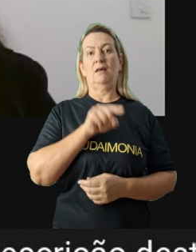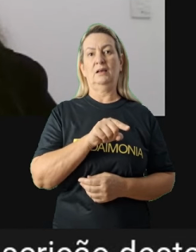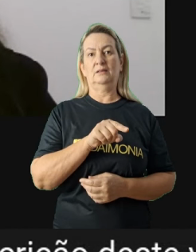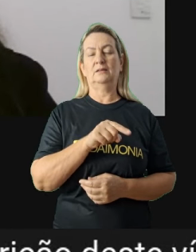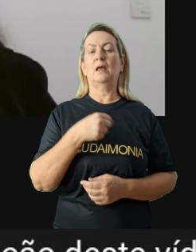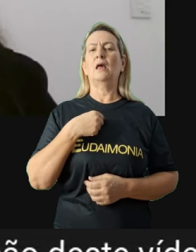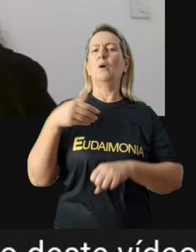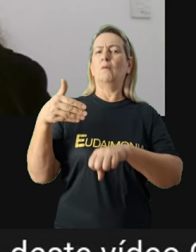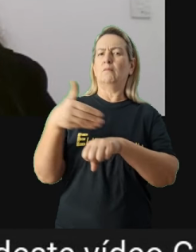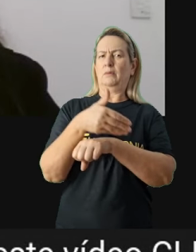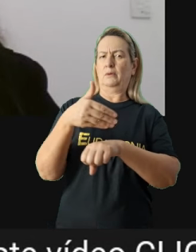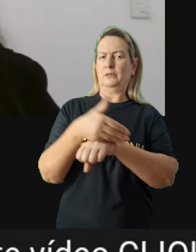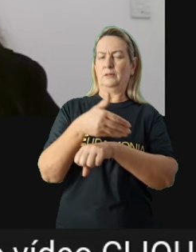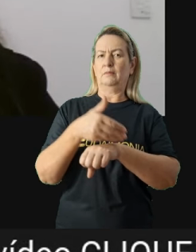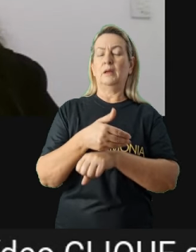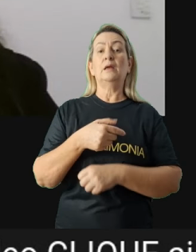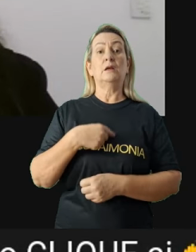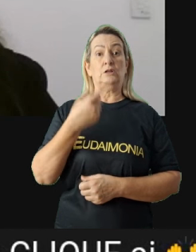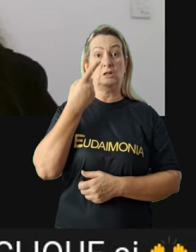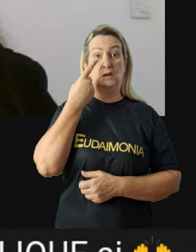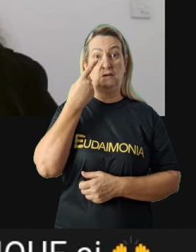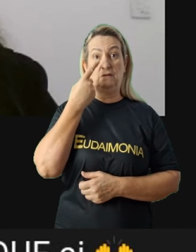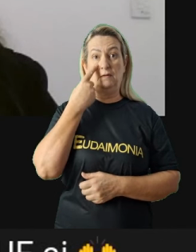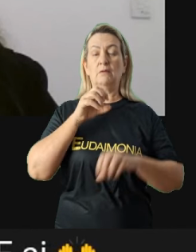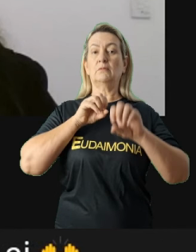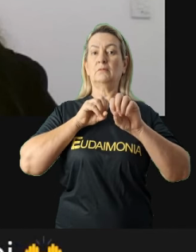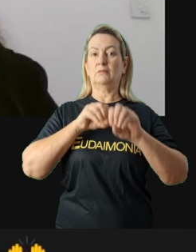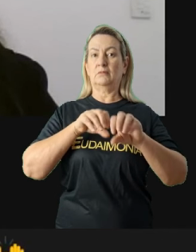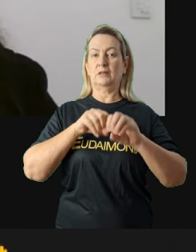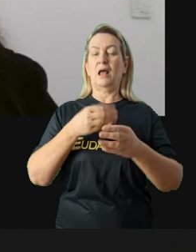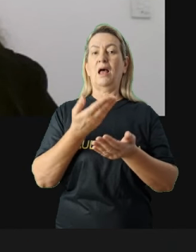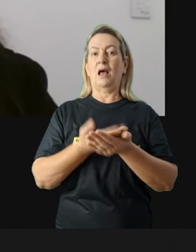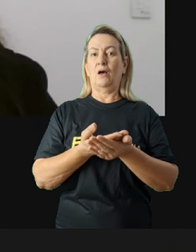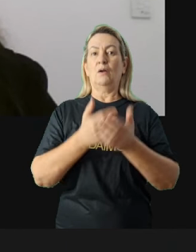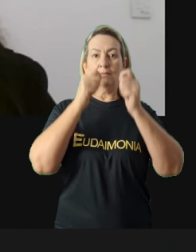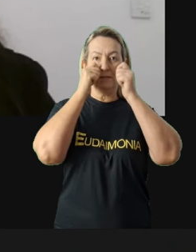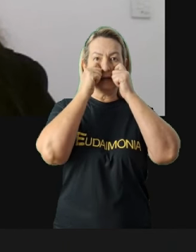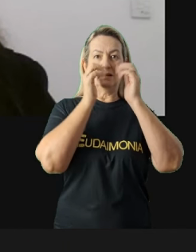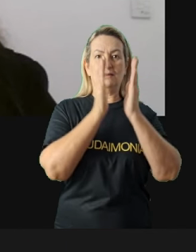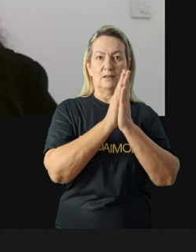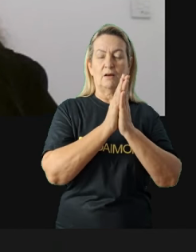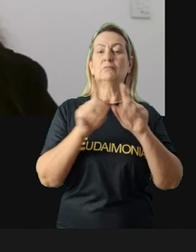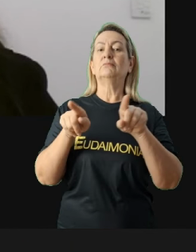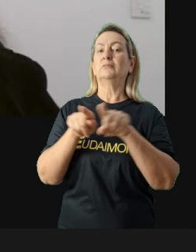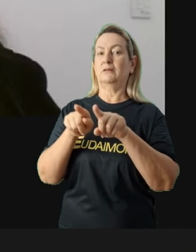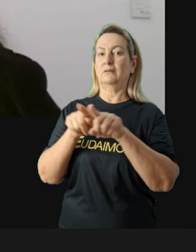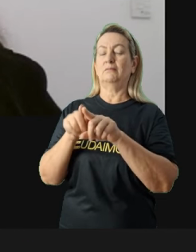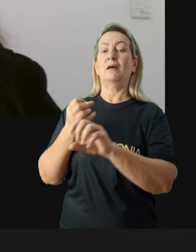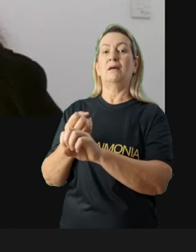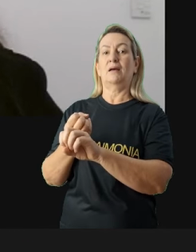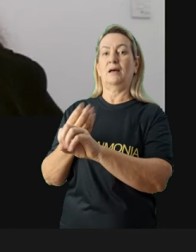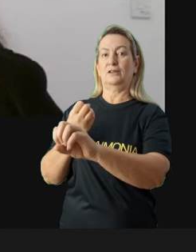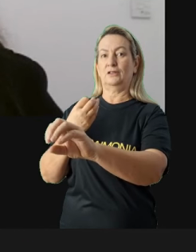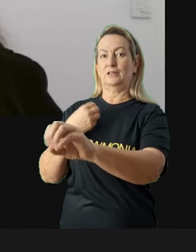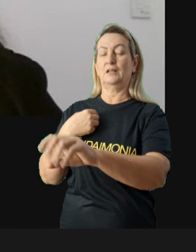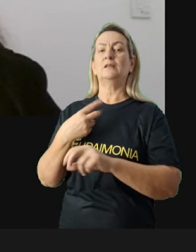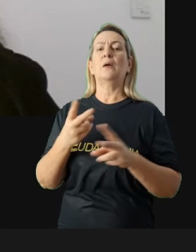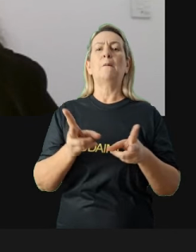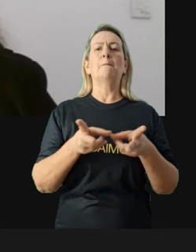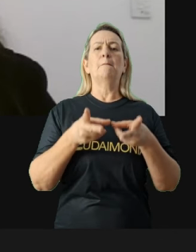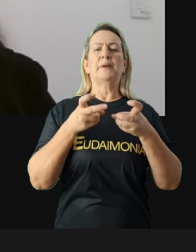de modelo. Ele acredita mesmo nisso. Eu participei, e a gente vê muito isso quando a gente dá aula, tanto em AD como